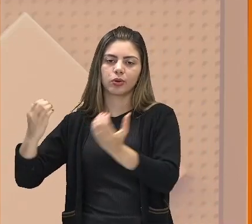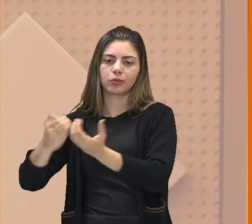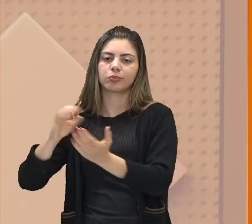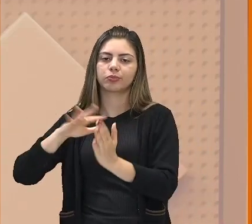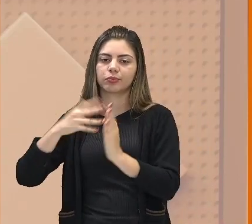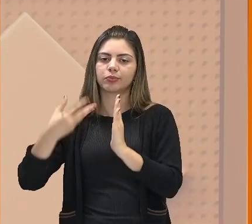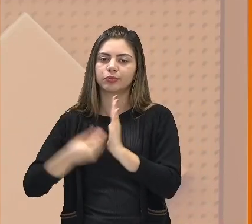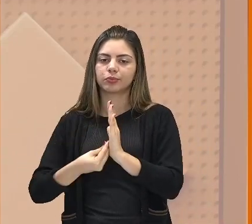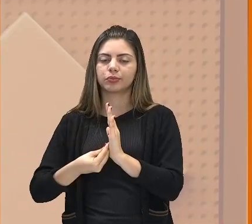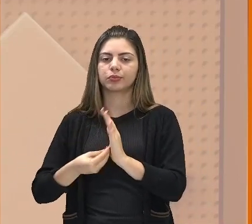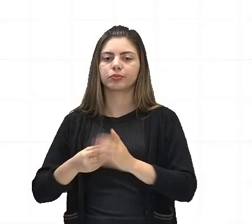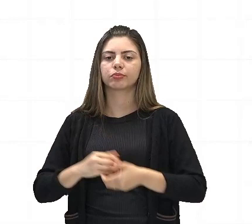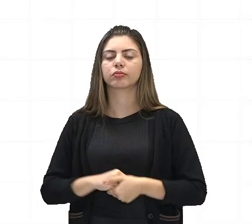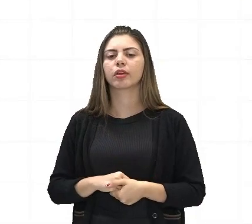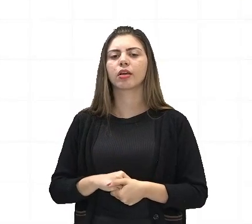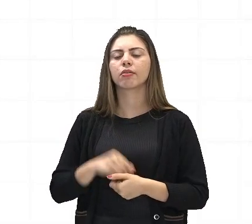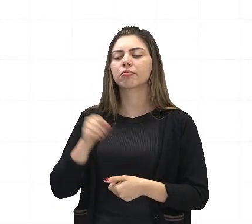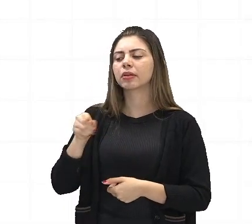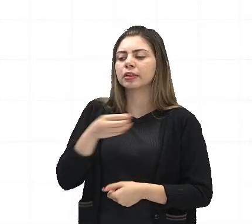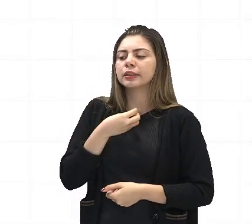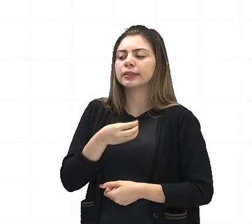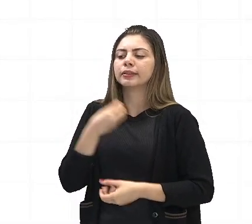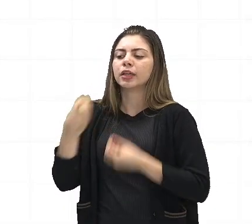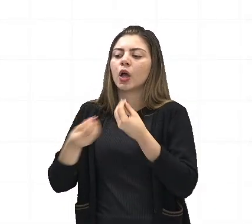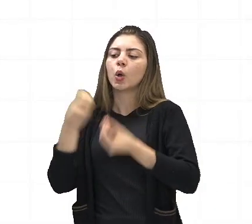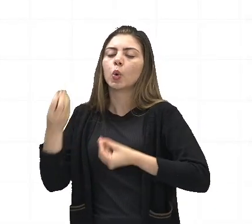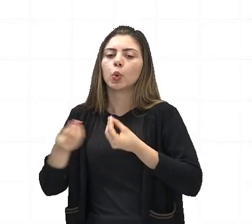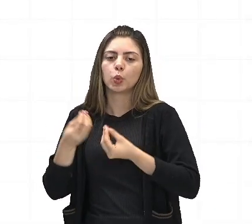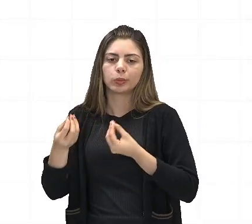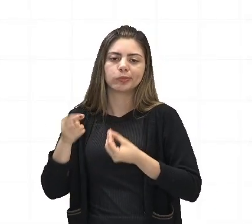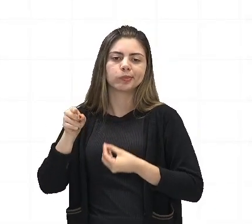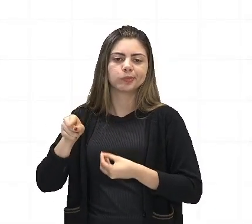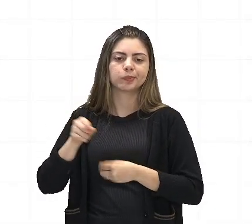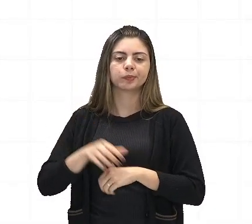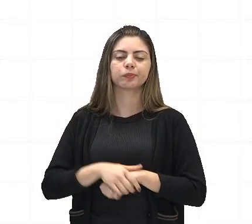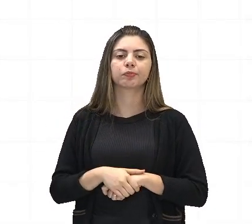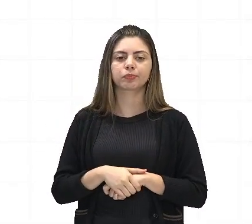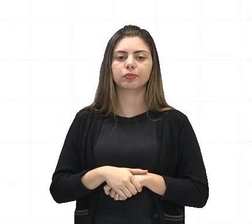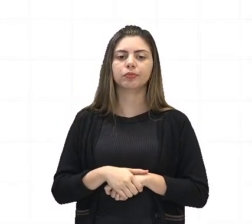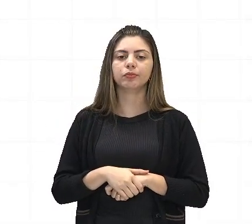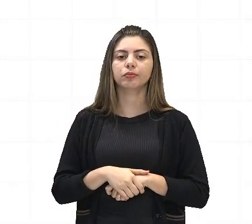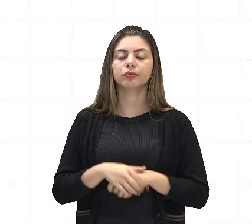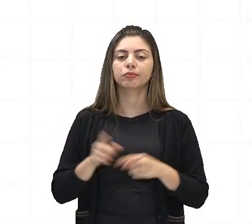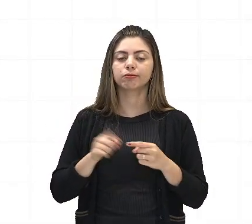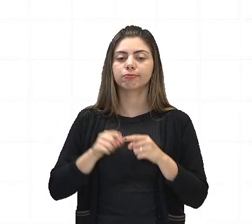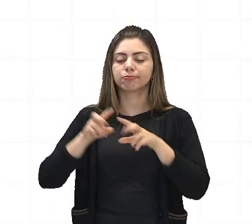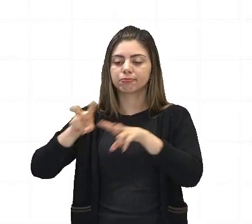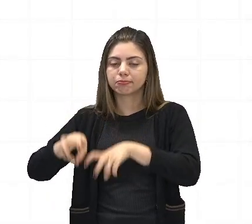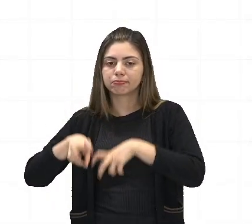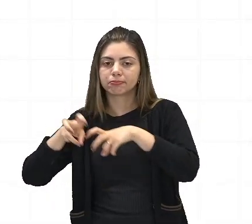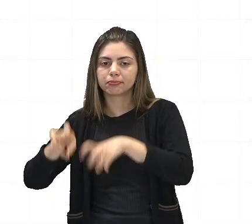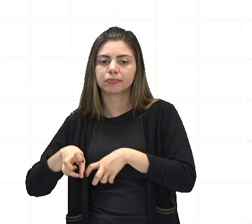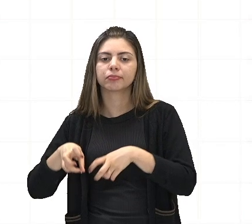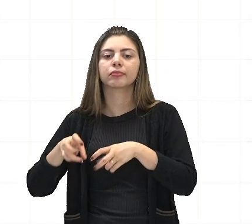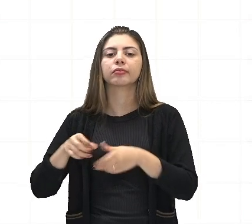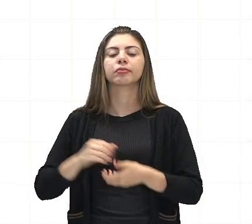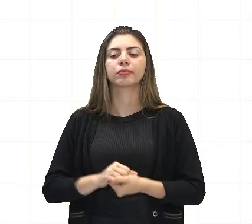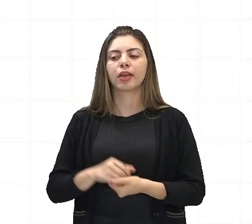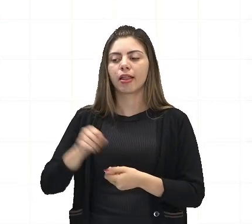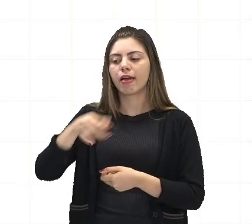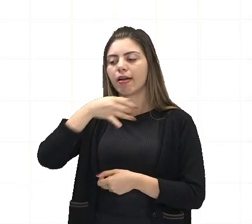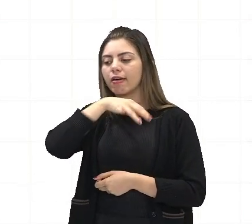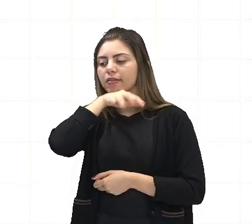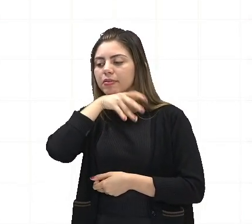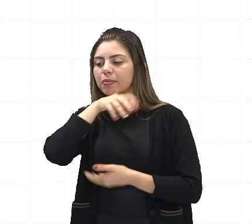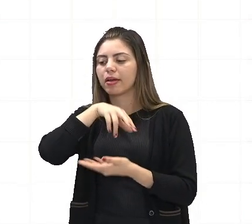quilombolas. Como é que era a vida nesses quilombos, professora? Eu tenho aí a agricultura, criação, né, de